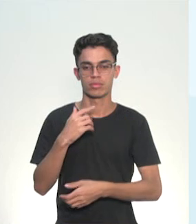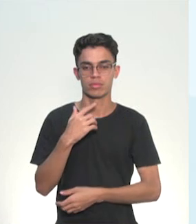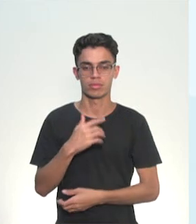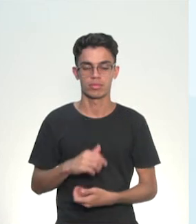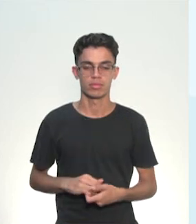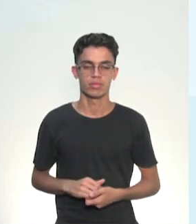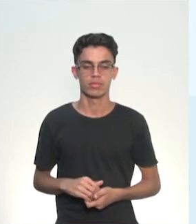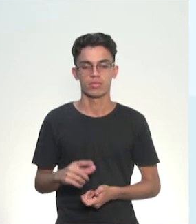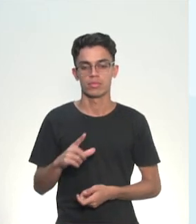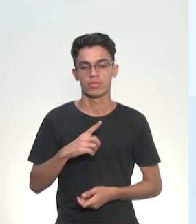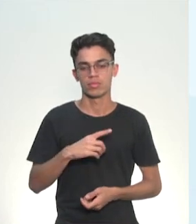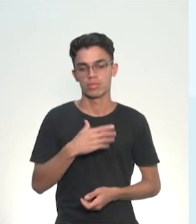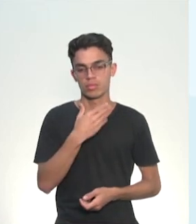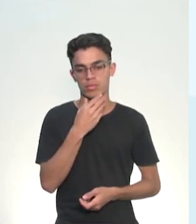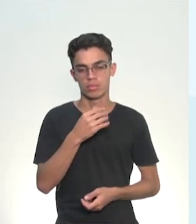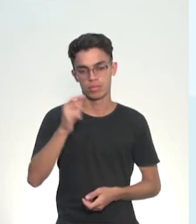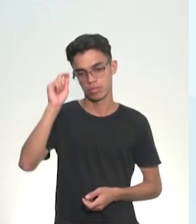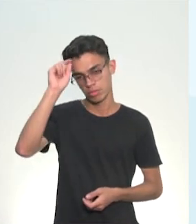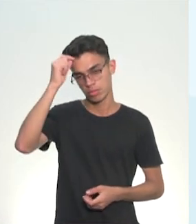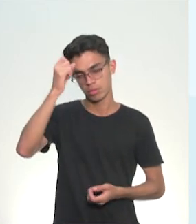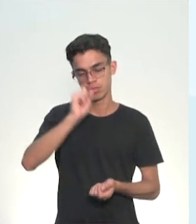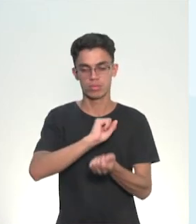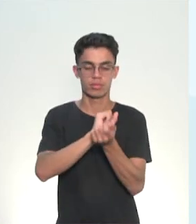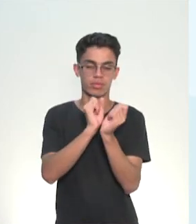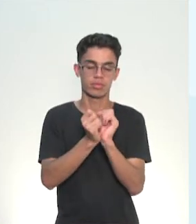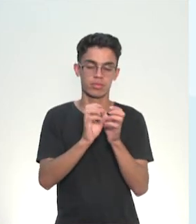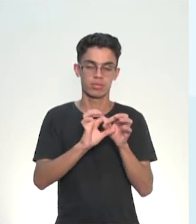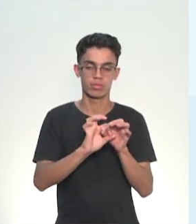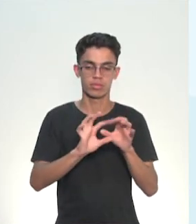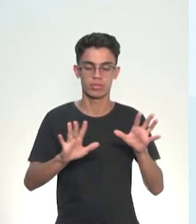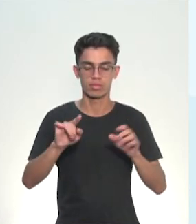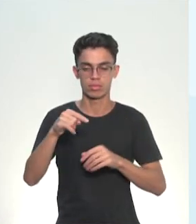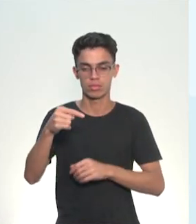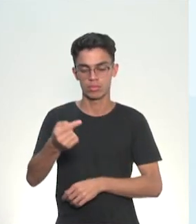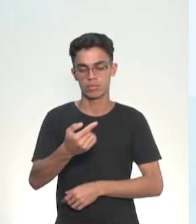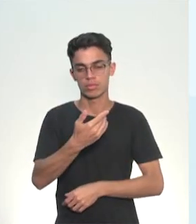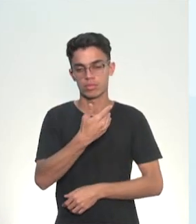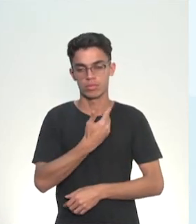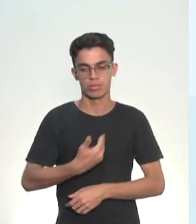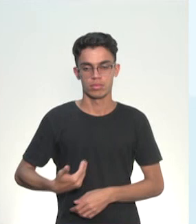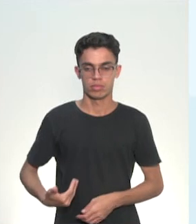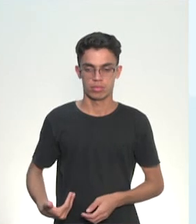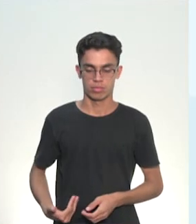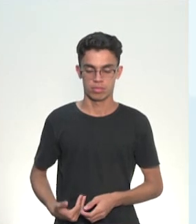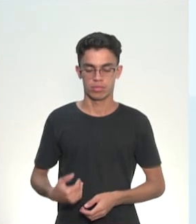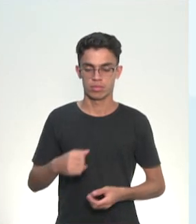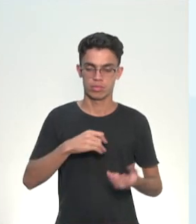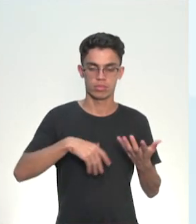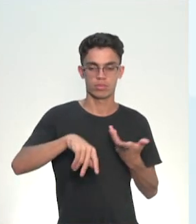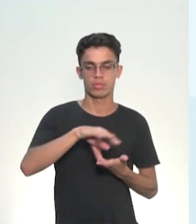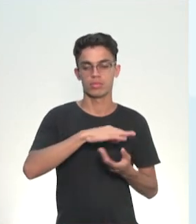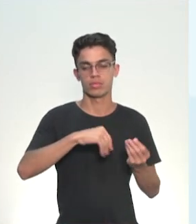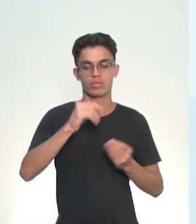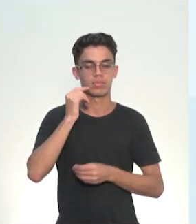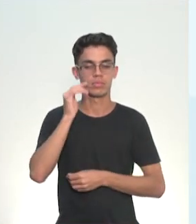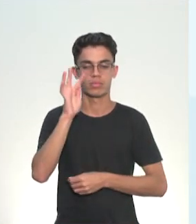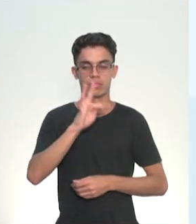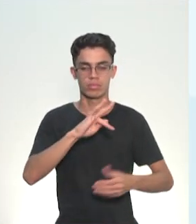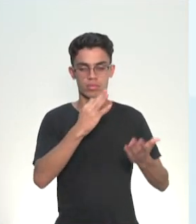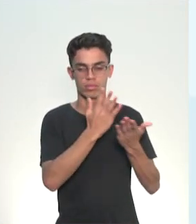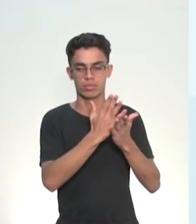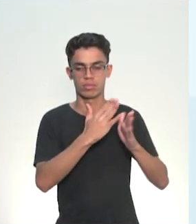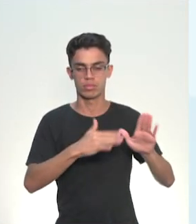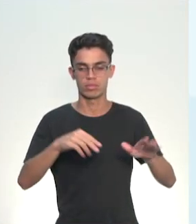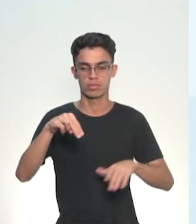um escravizado, assume o poder, mas quando a Revolução Francesa acaba e chega lá ao poder